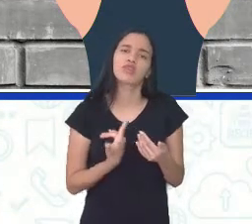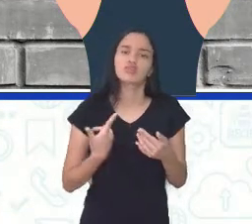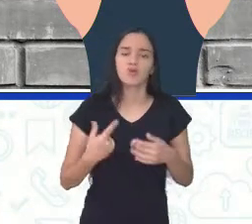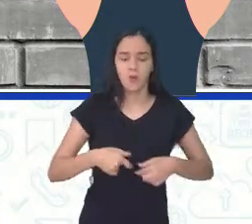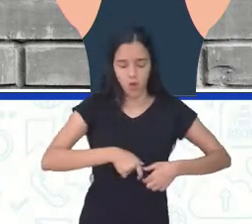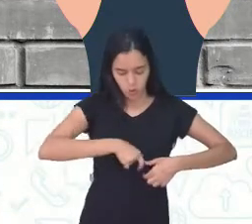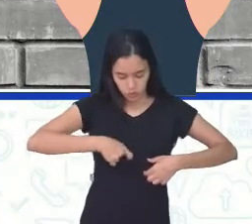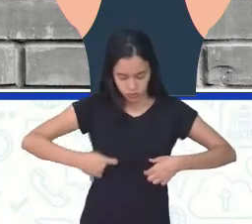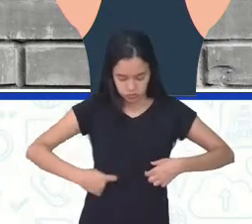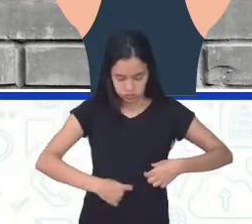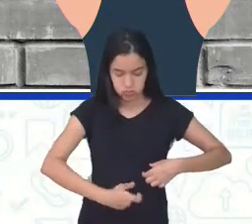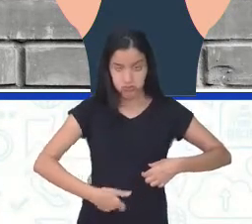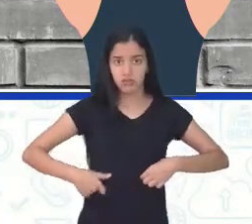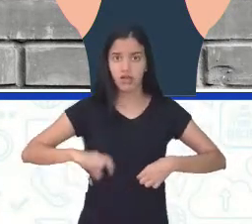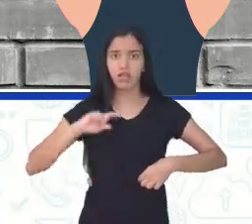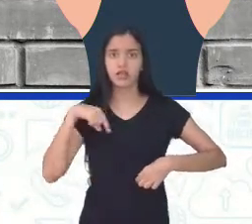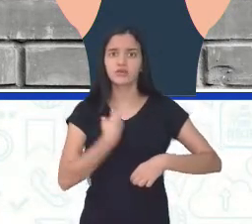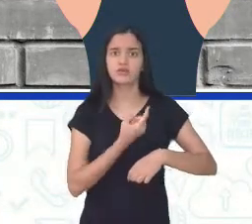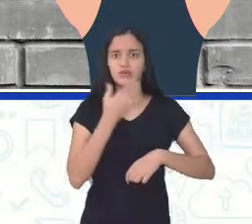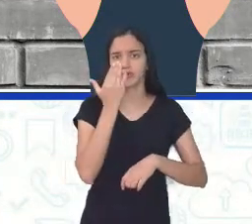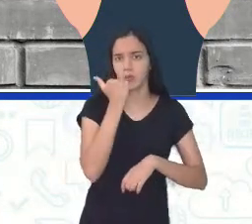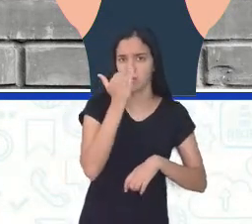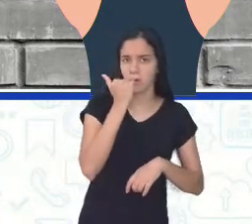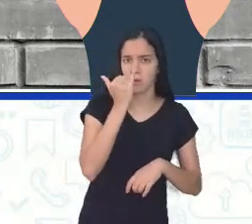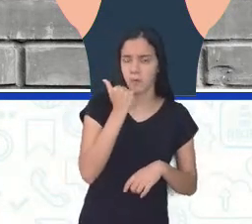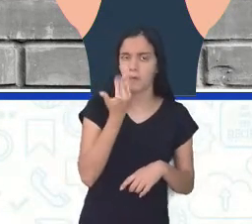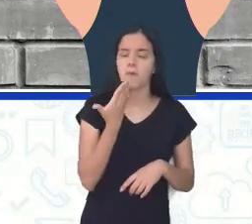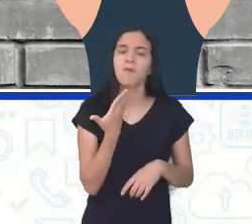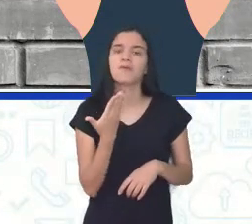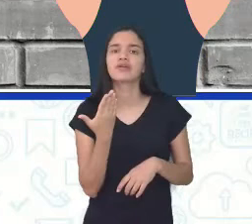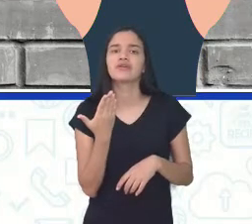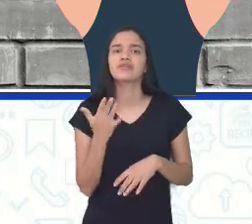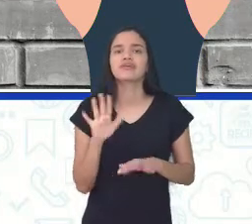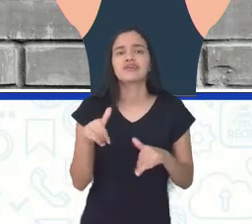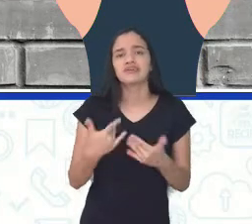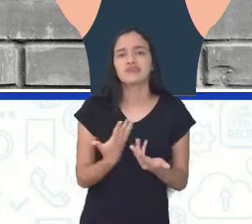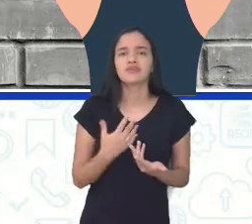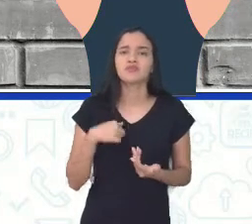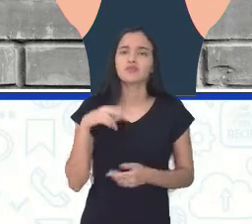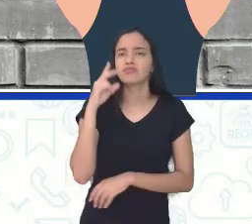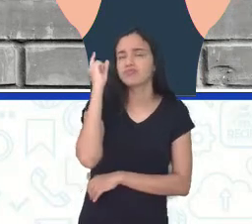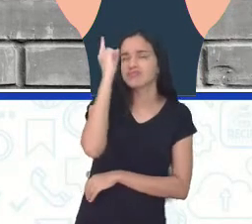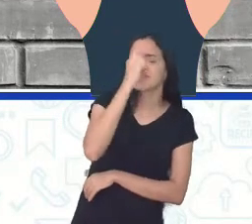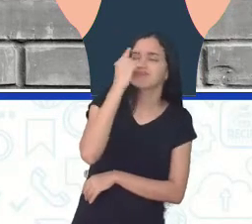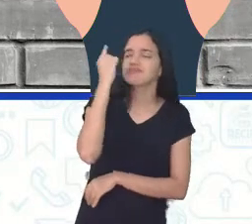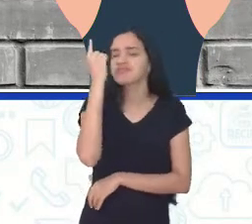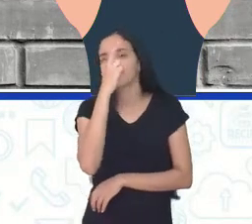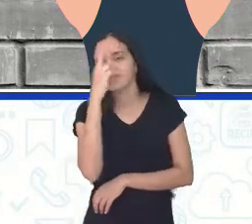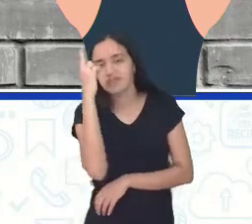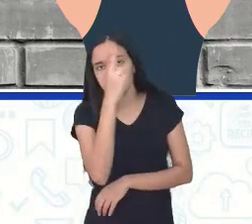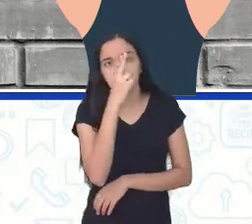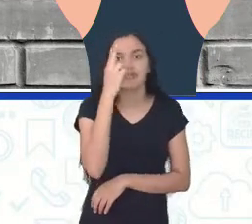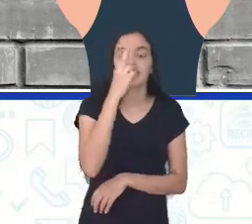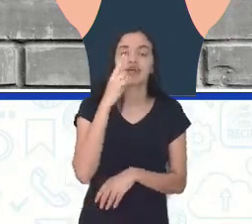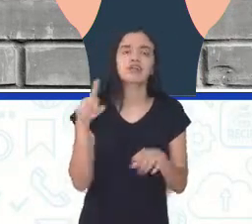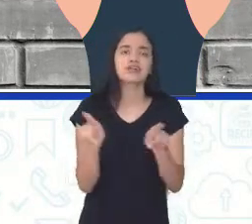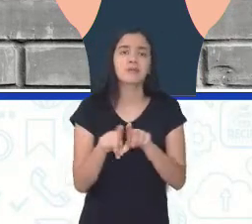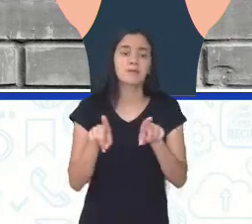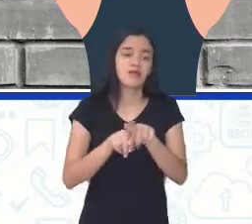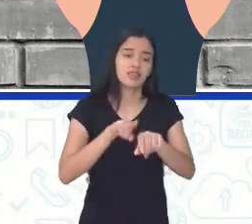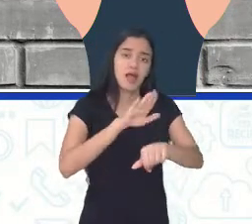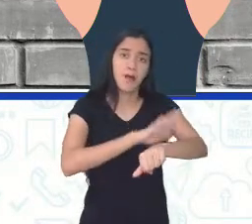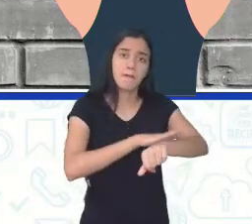estômago, ele tem a capacidade também de mostrar a questão de uma azia, de um mal-estar. A questão da